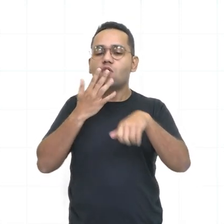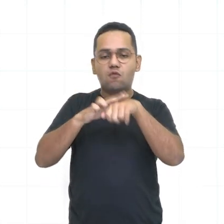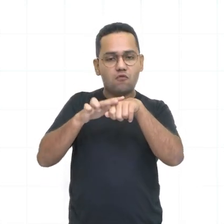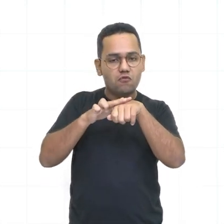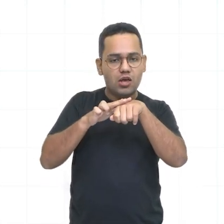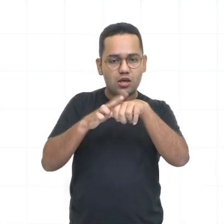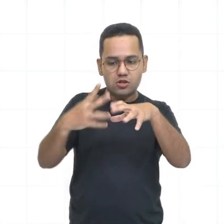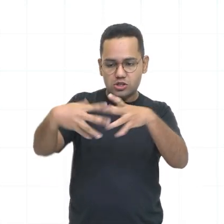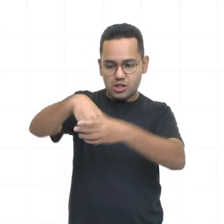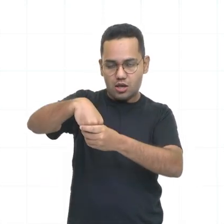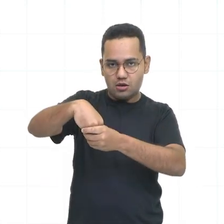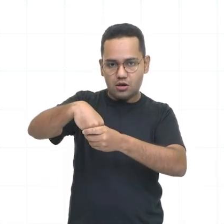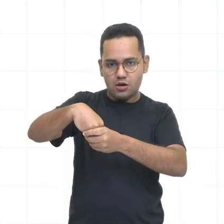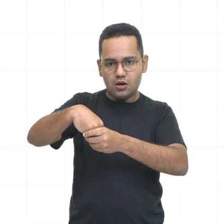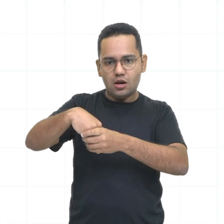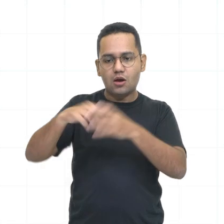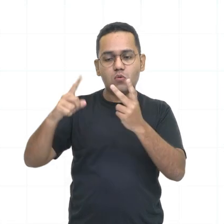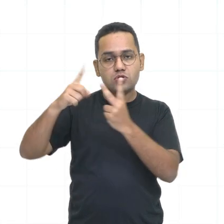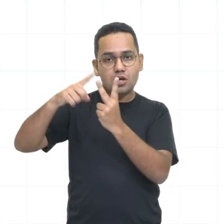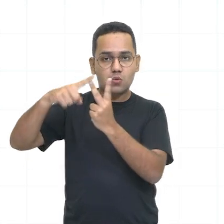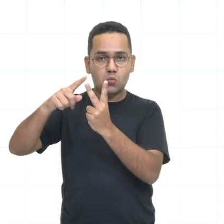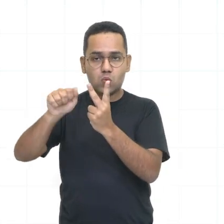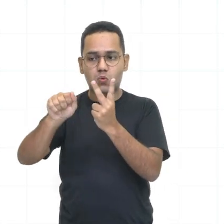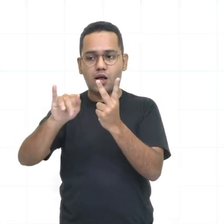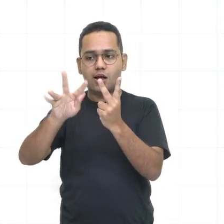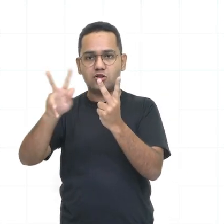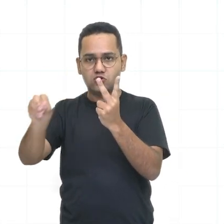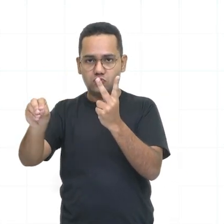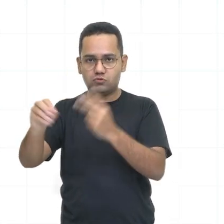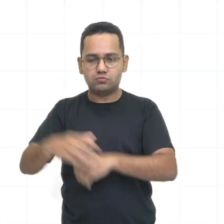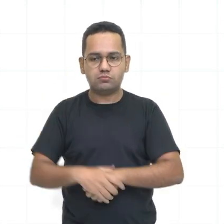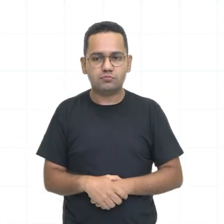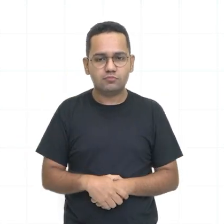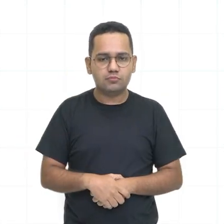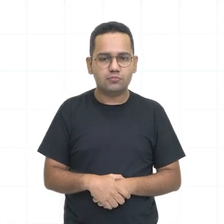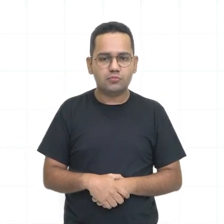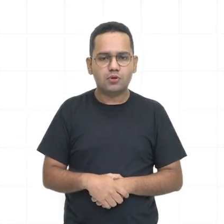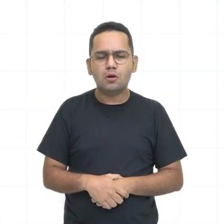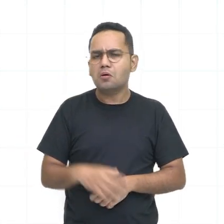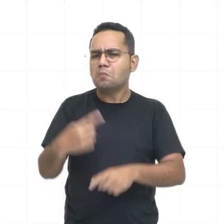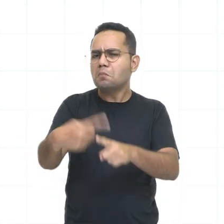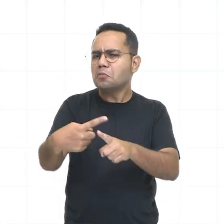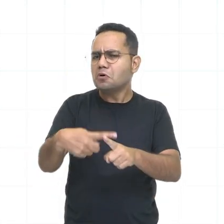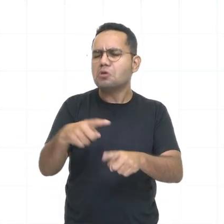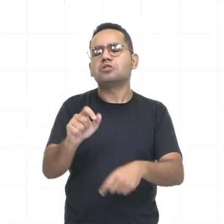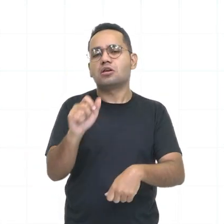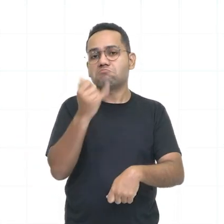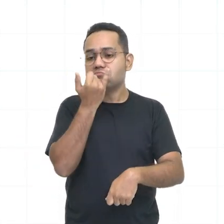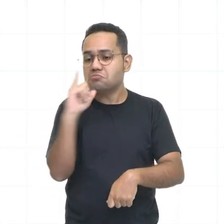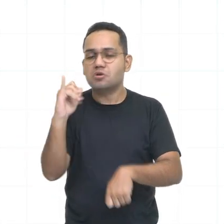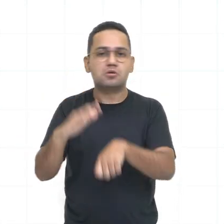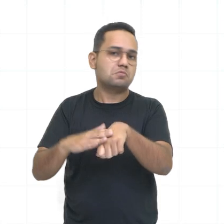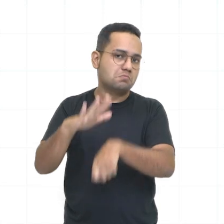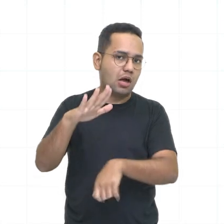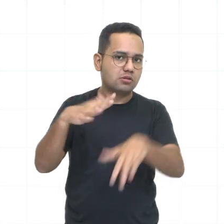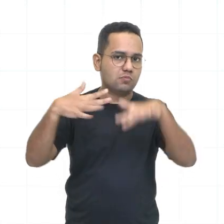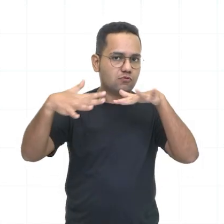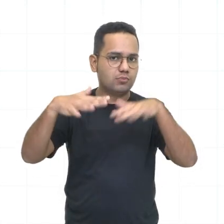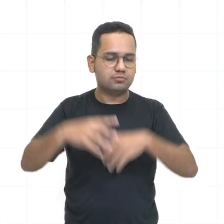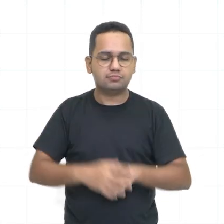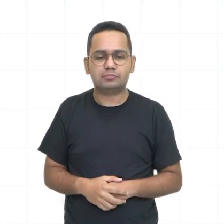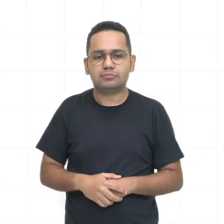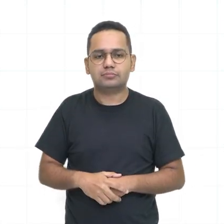transporte ativo, exemplo de transporte ativo porque há gasto de energia.